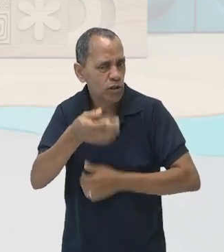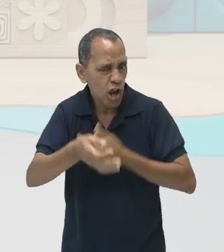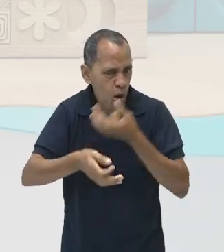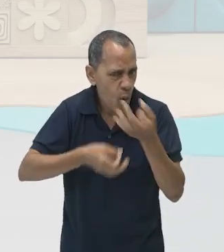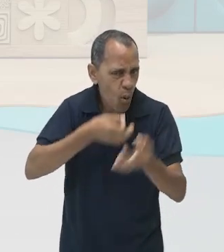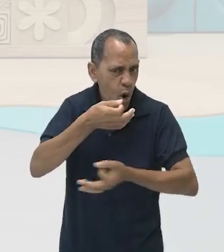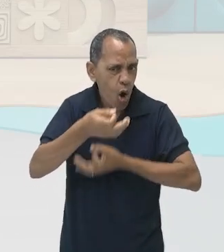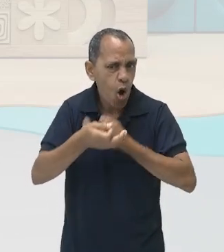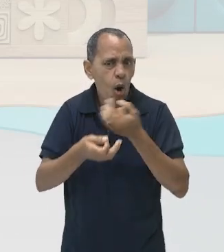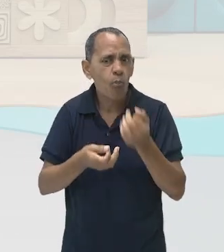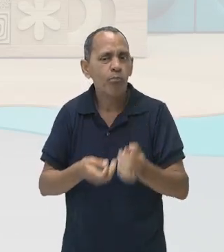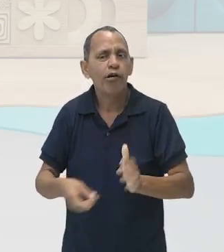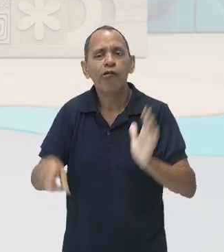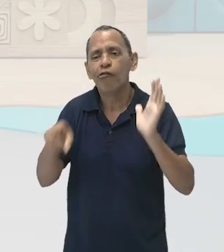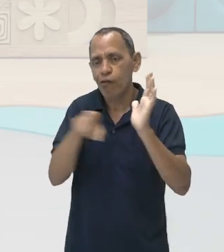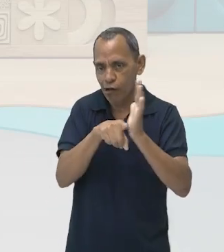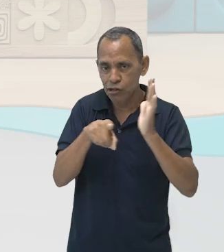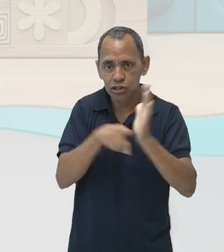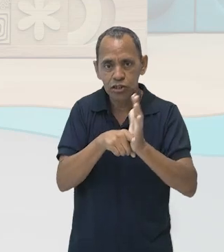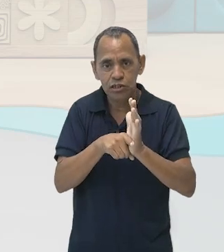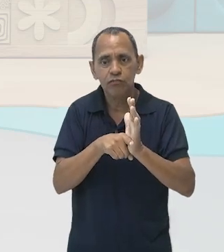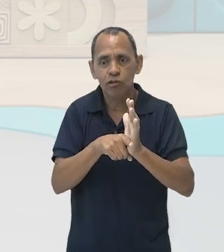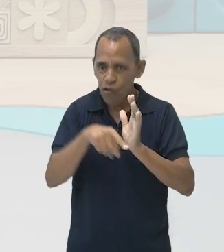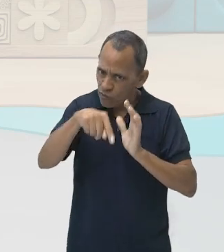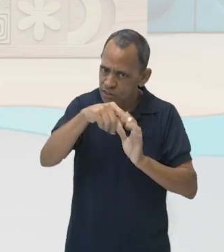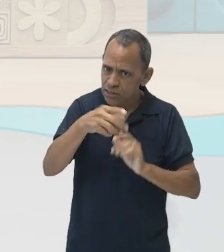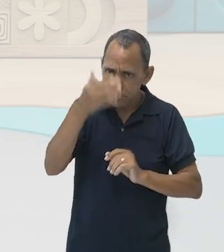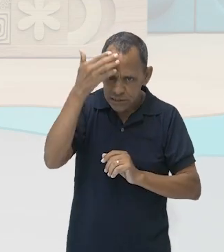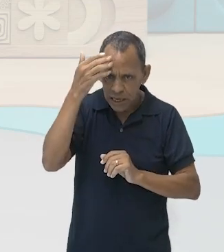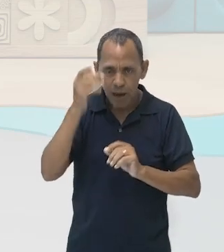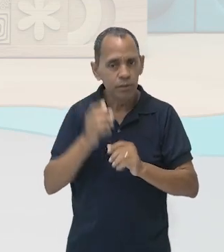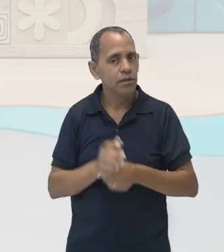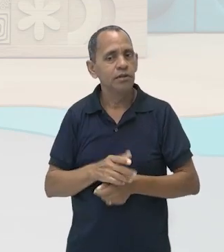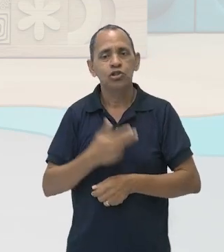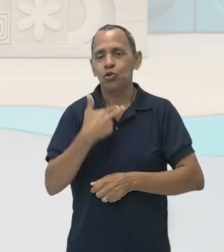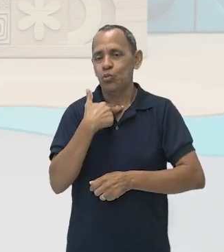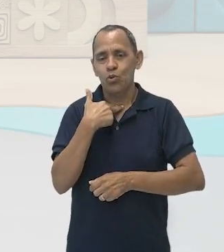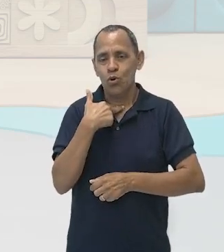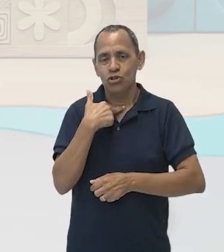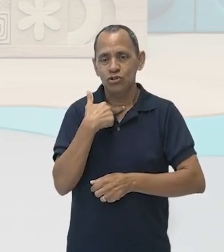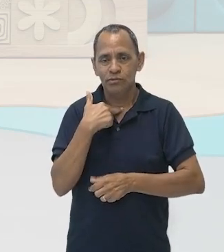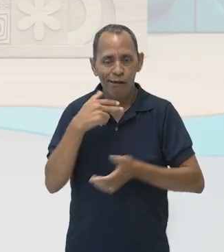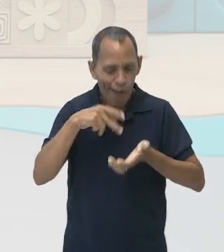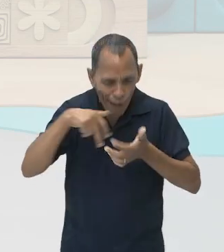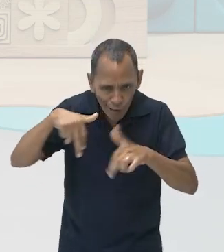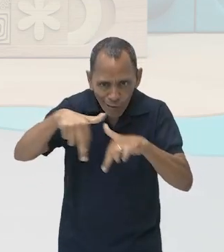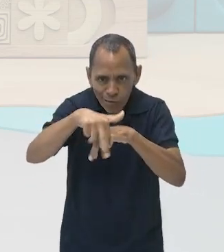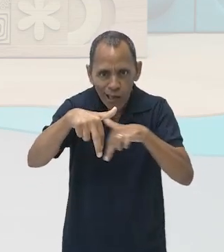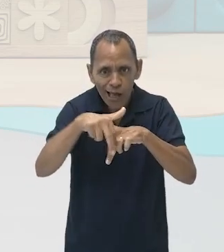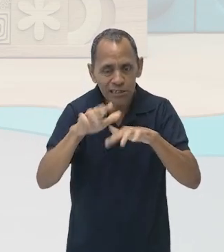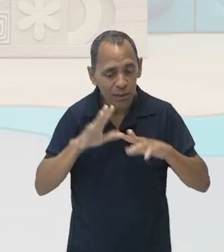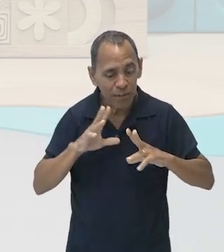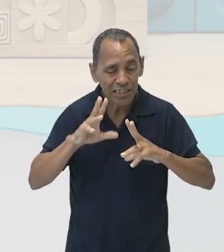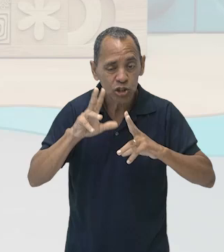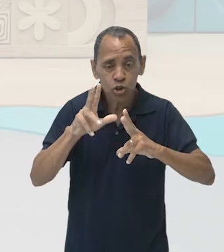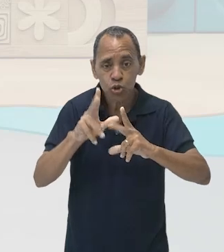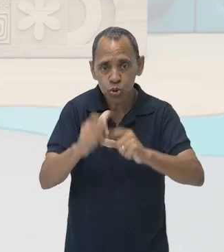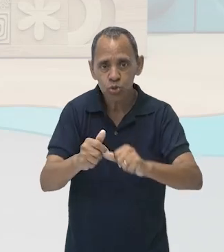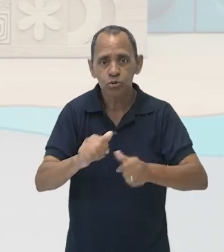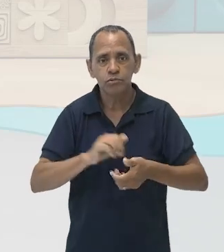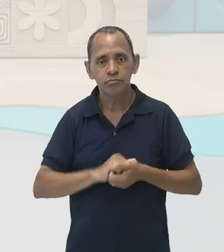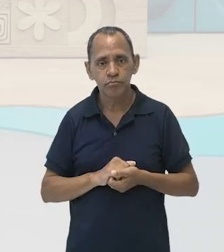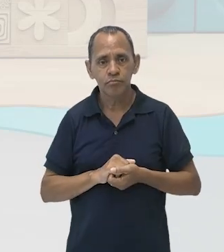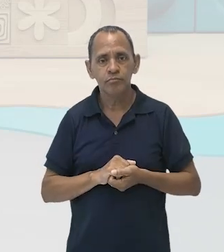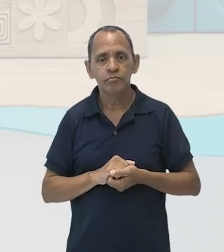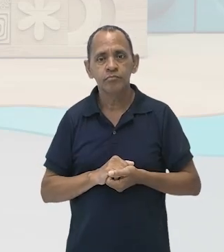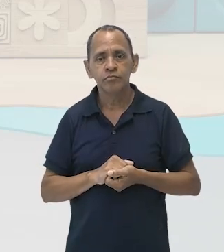não pode, tá bom? A dança é para todo mundo, certo? Muito bem. Outro tipo de preconceito